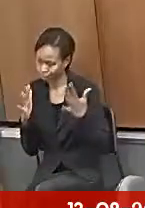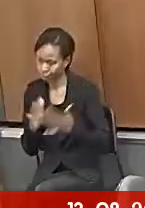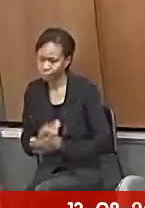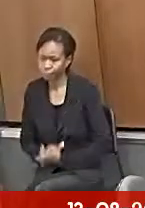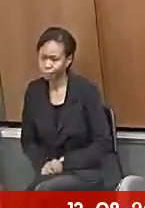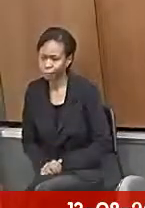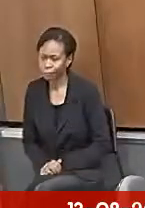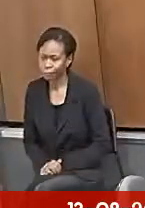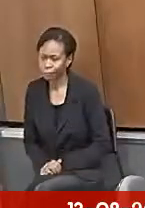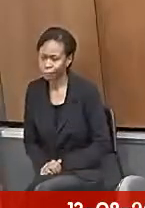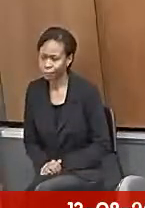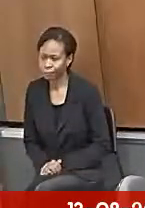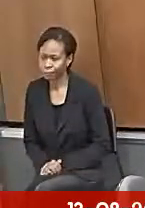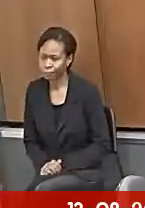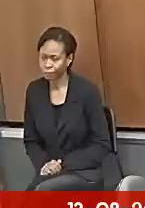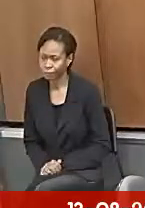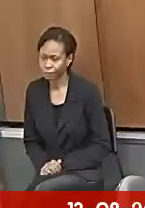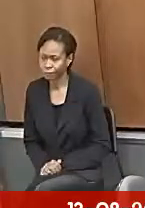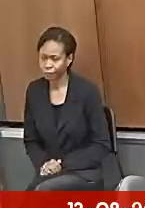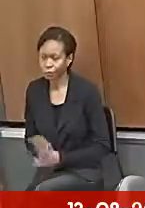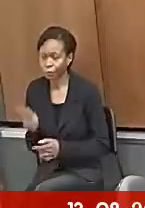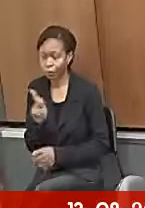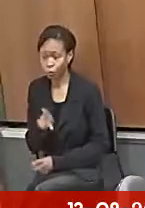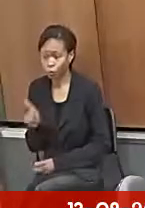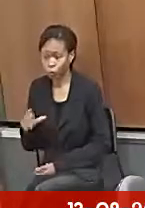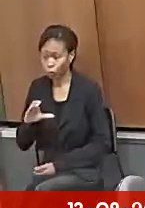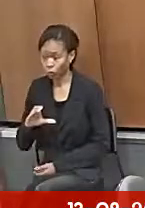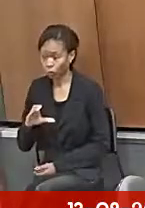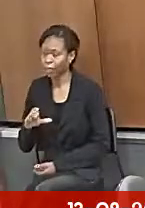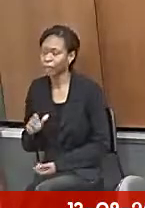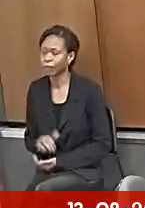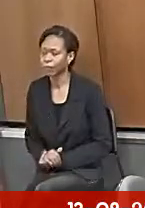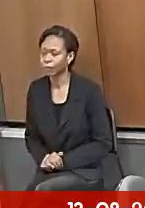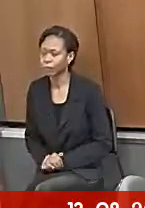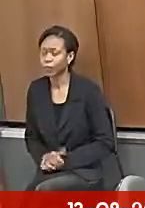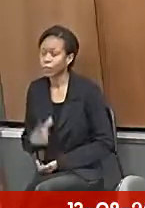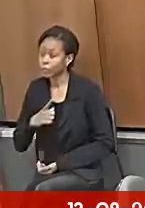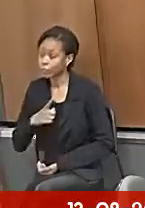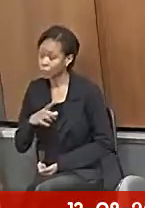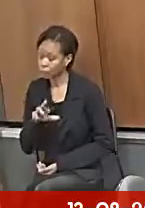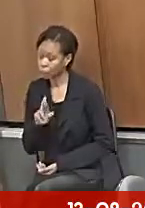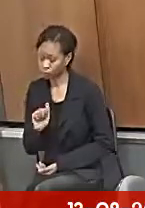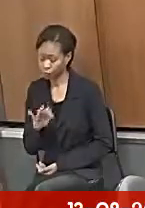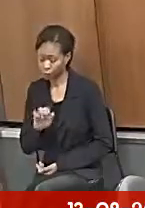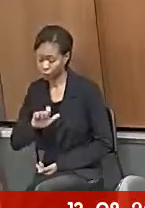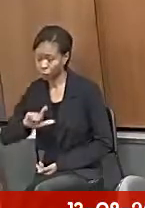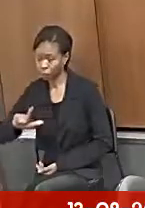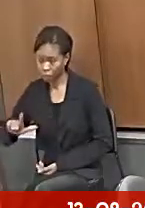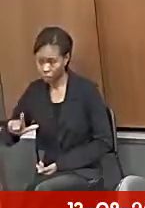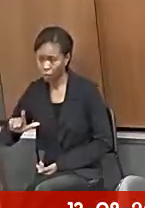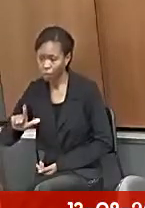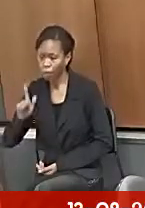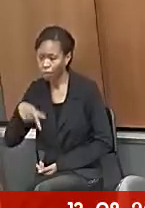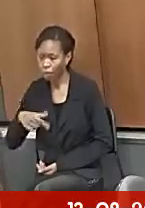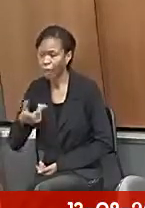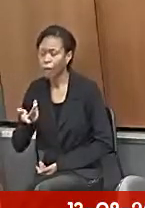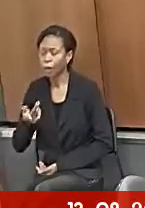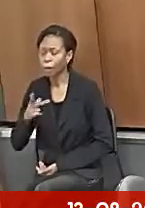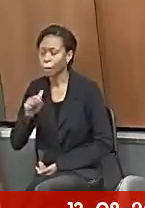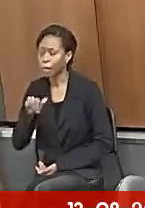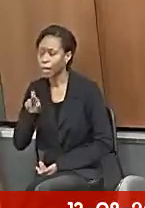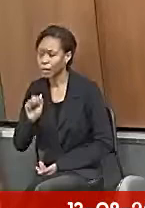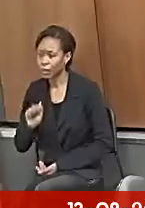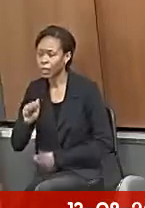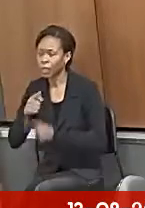está terminando meu querido professor cleiton rafael medeiros gomes é para atleta da equipe campeã da copa